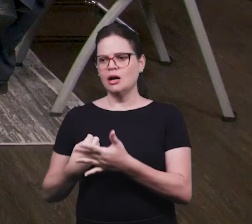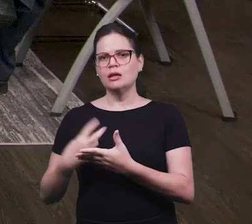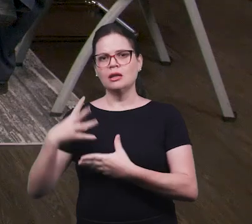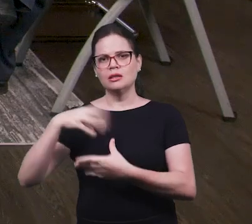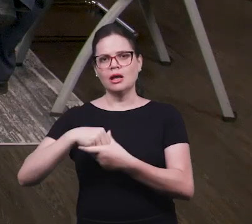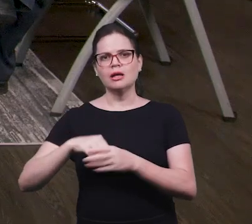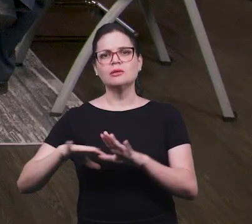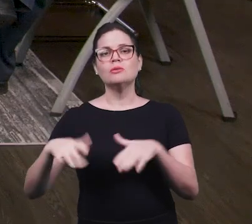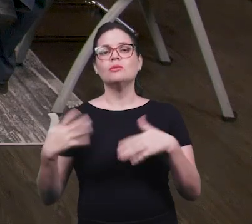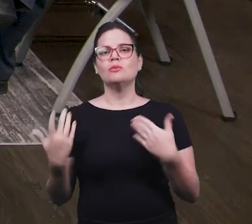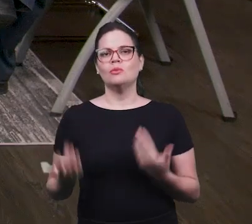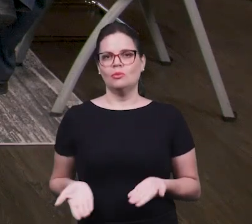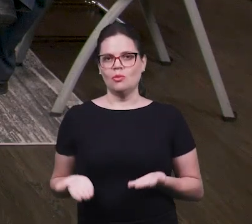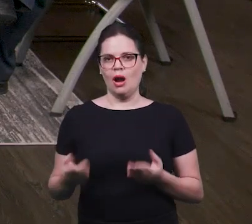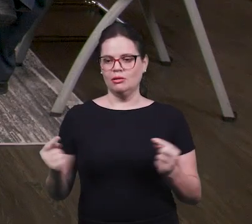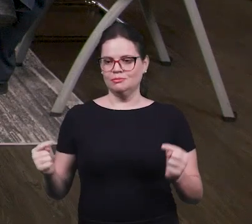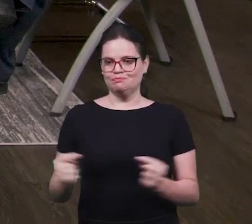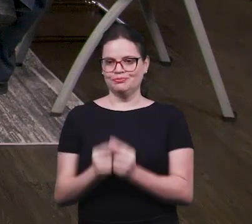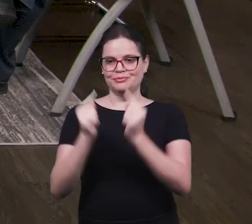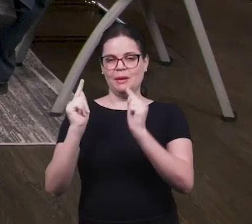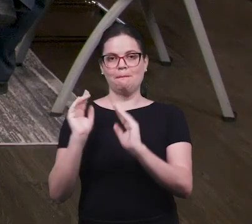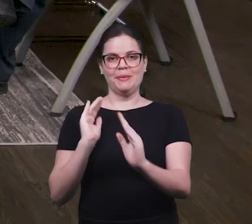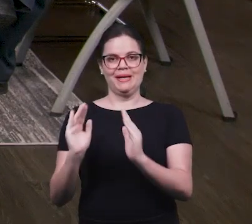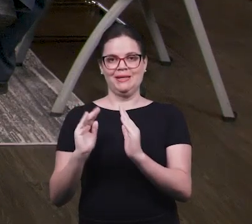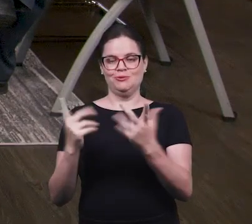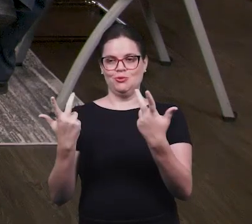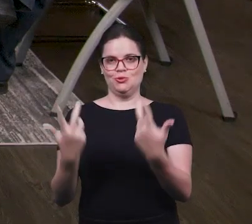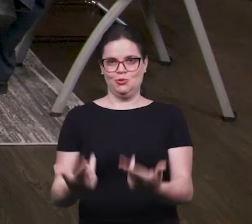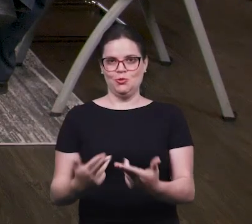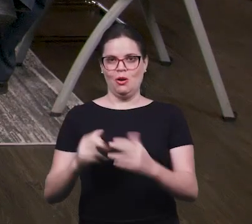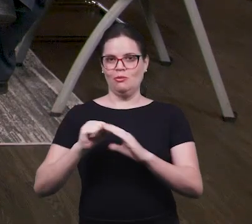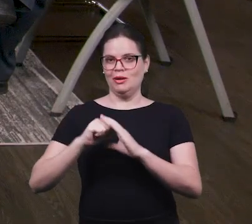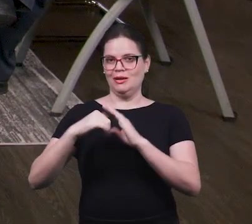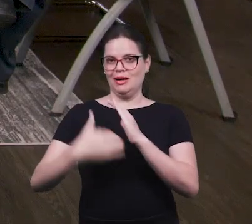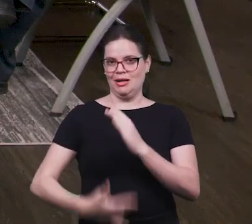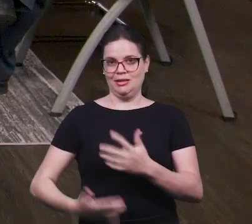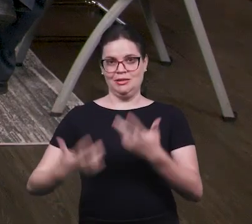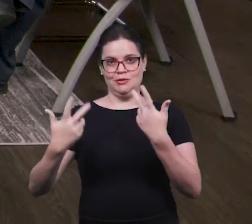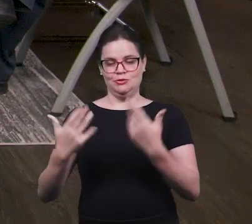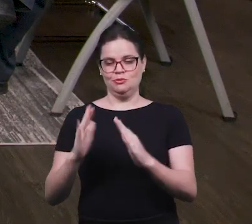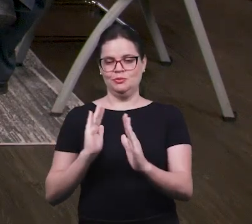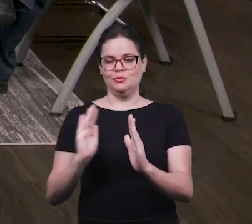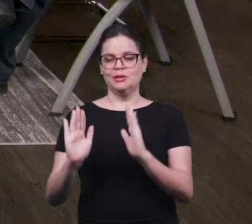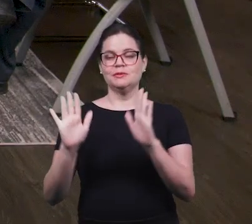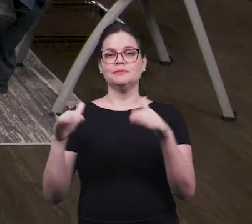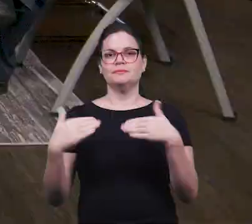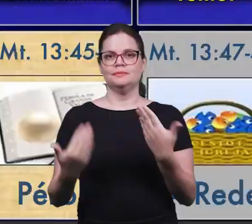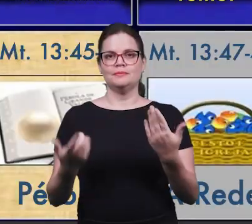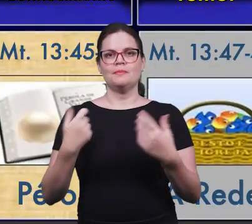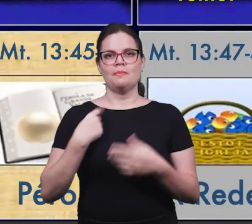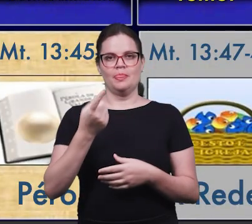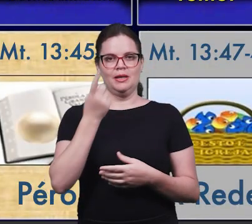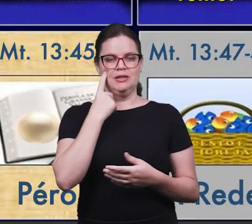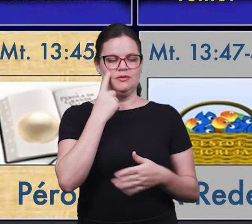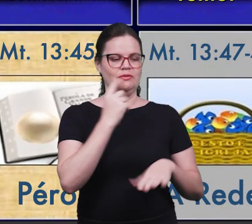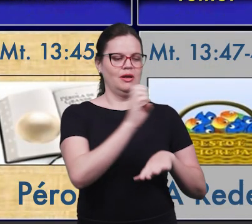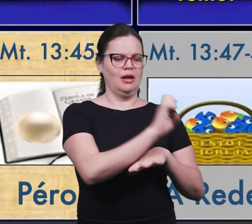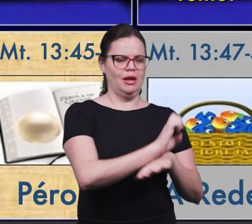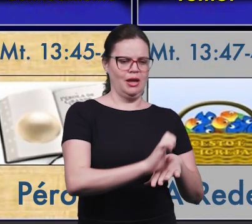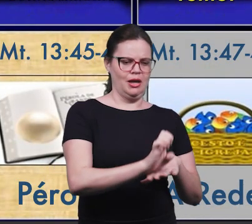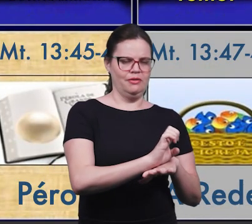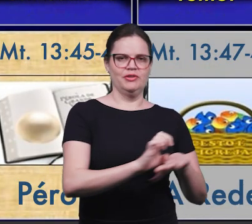carta? Qual a carta que estamos inseridos? Então, nós vamos ver as primeiras cartas: